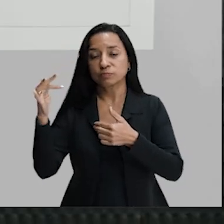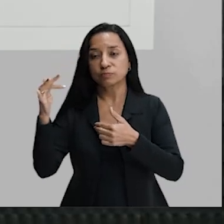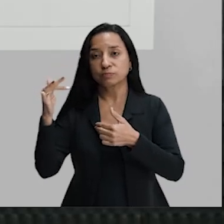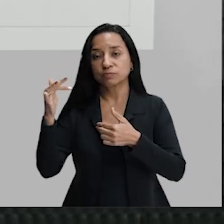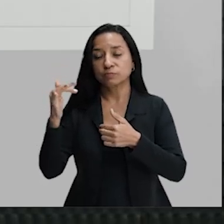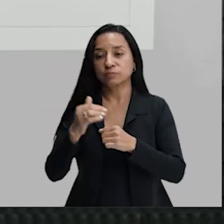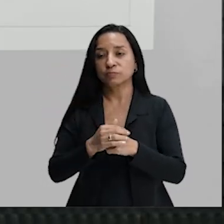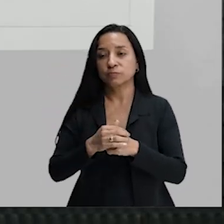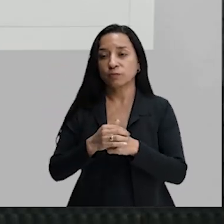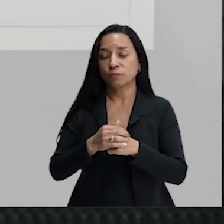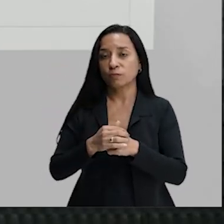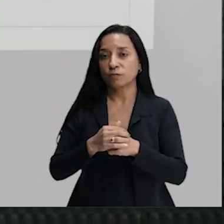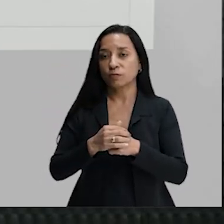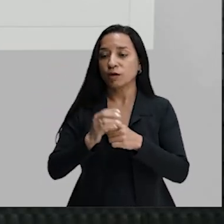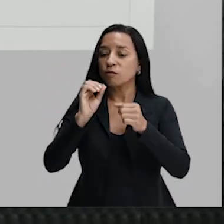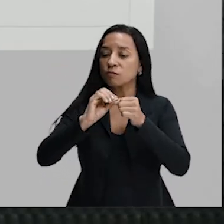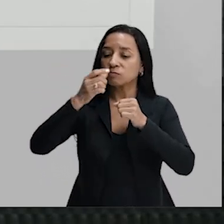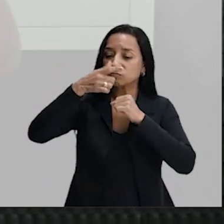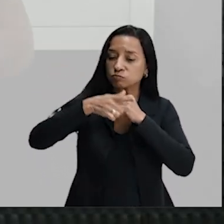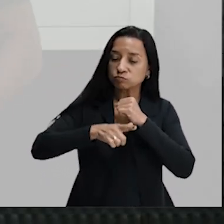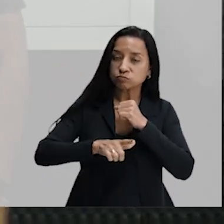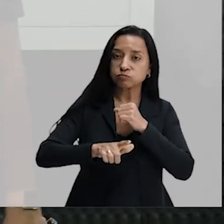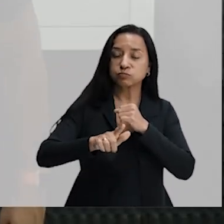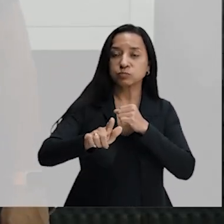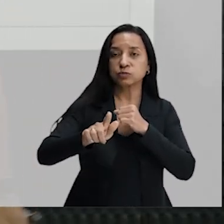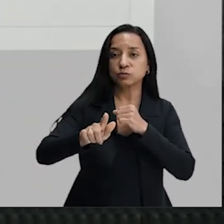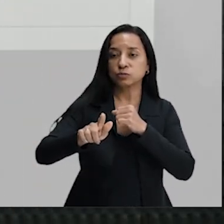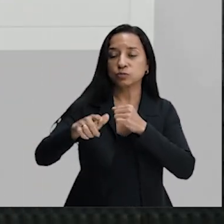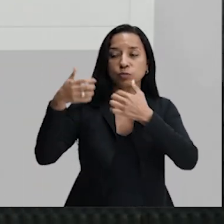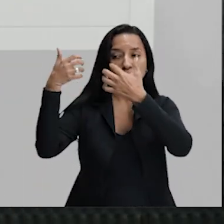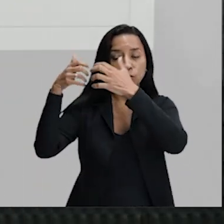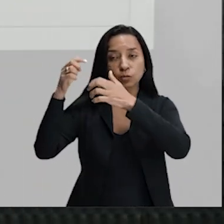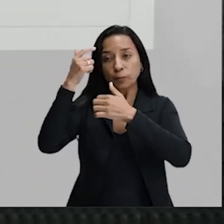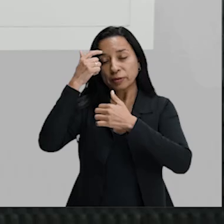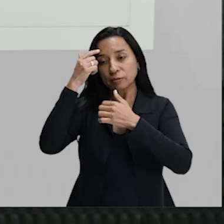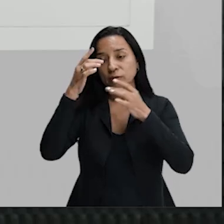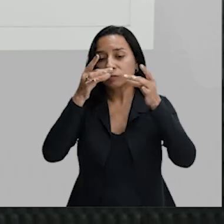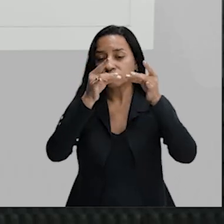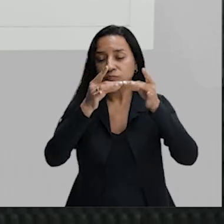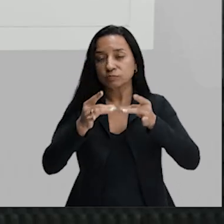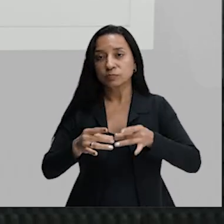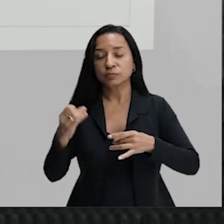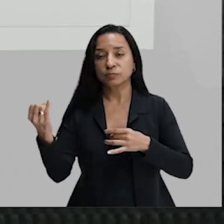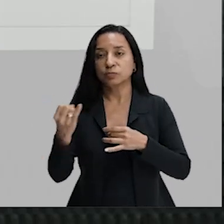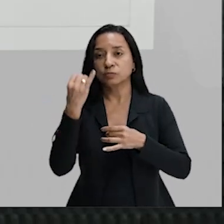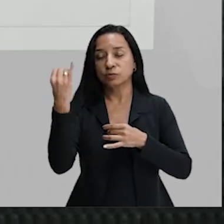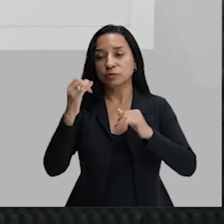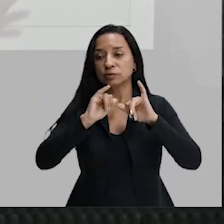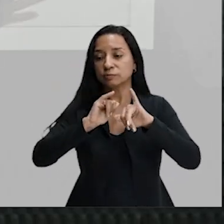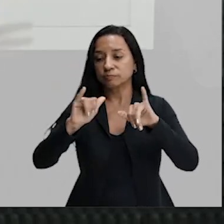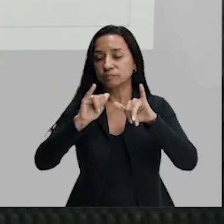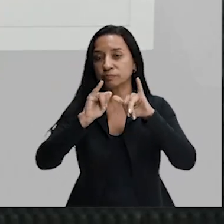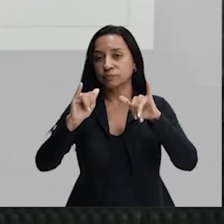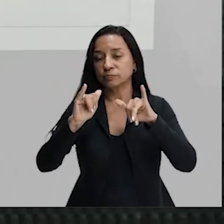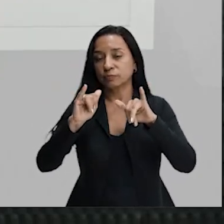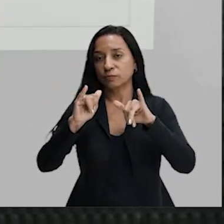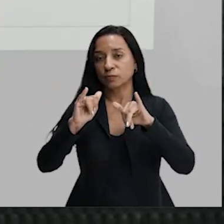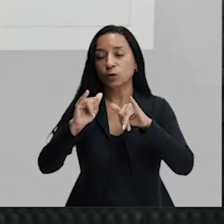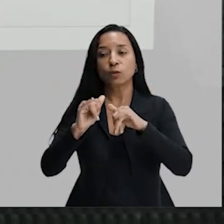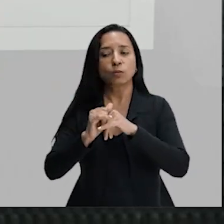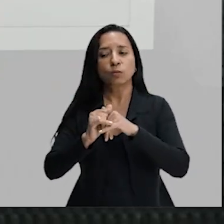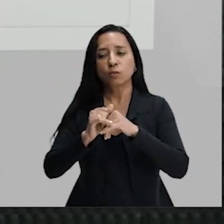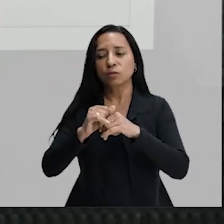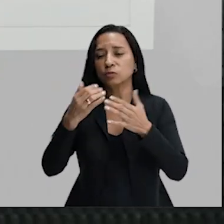A reconstrução deste pensamento. Um detalhe importante, que é válido sempre dizer a vocês, que quando a gente trata de reflexão e